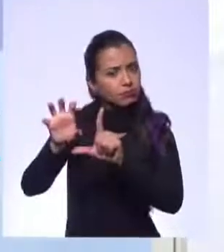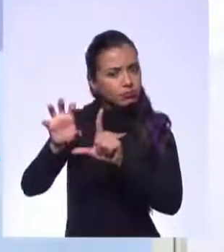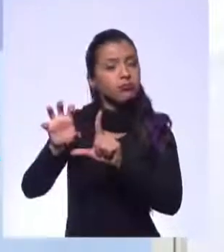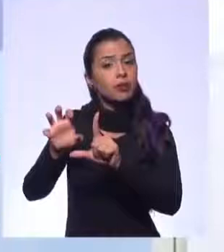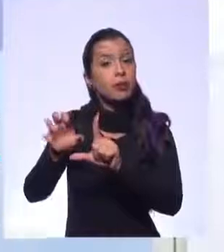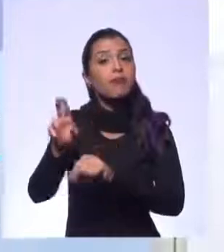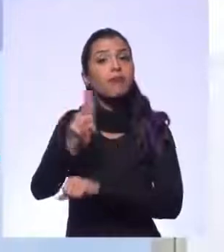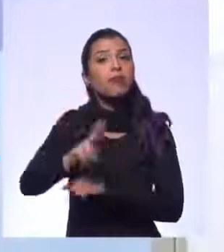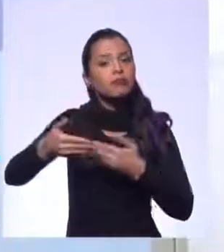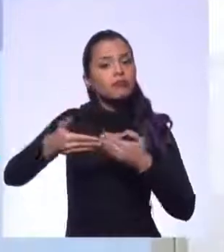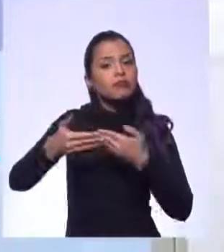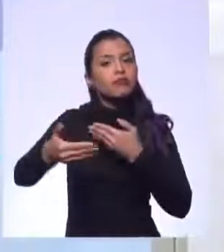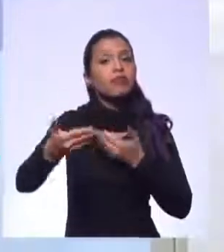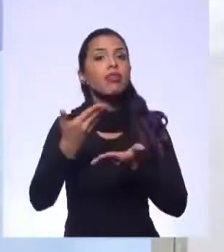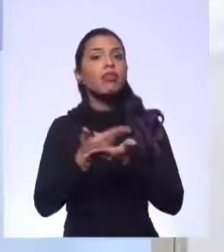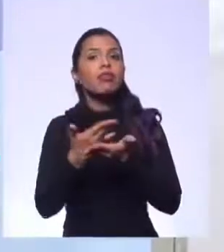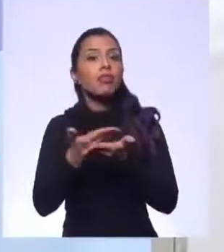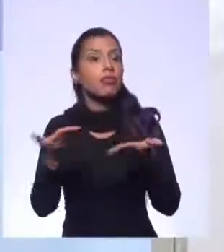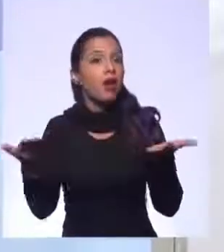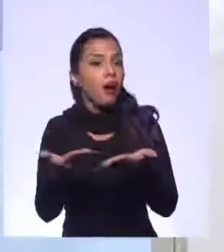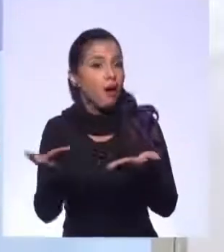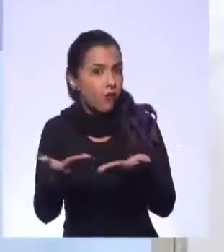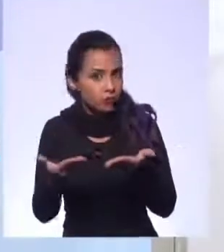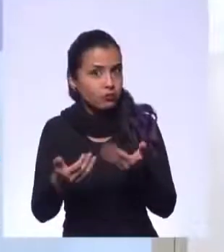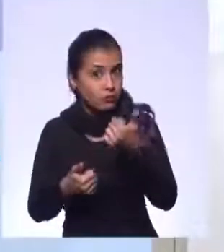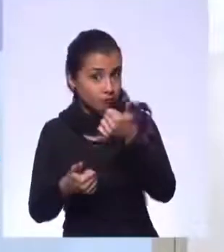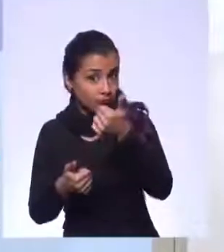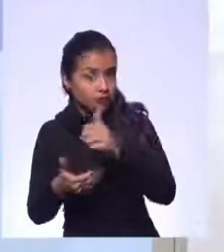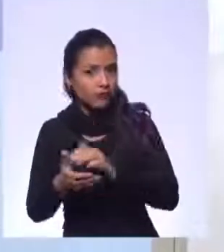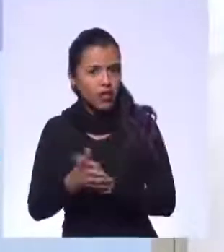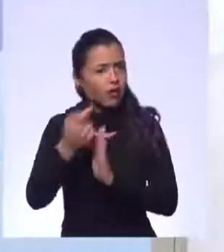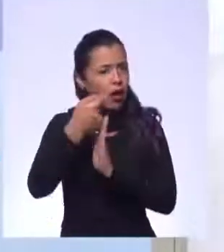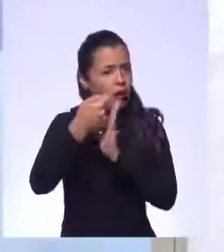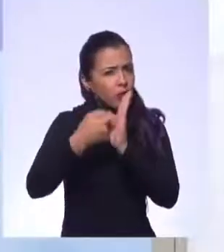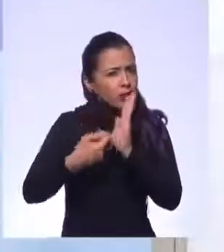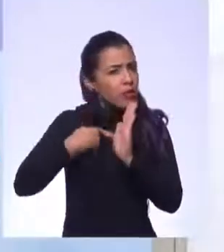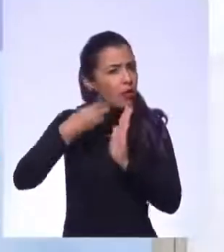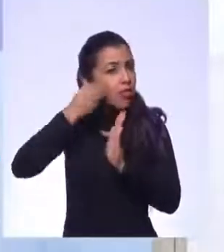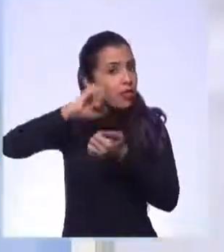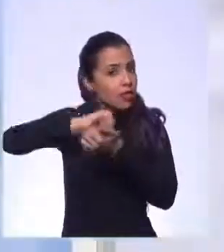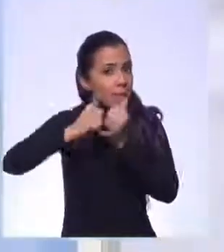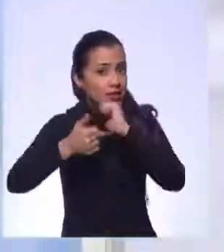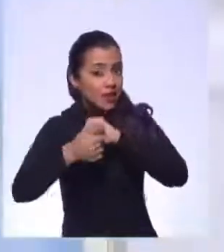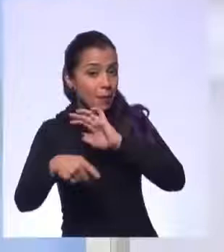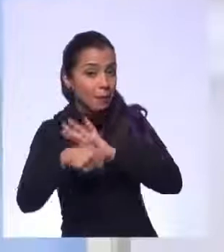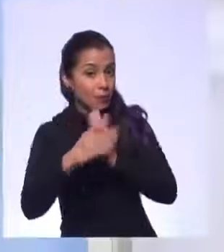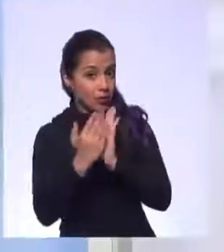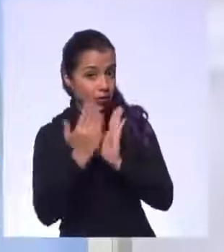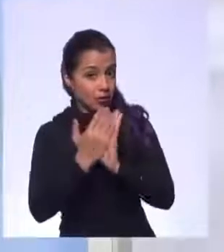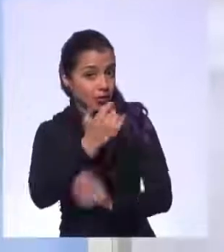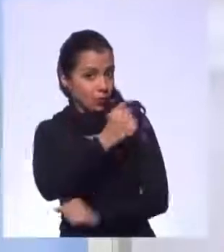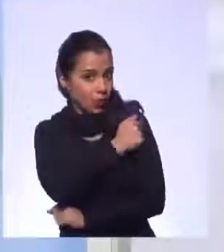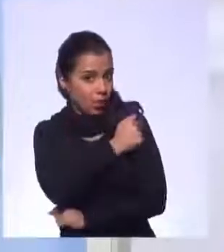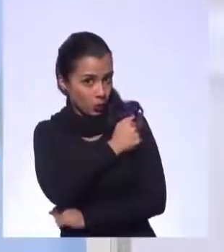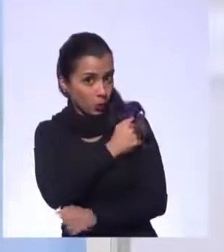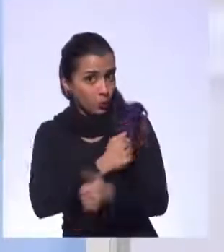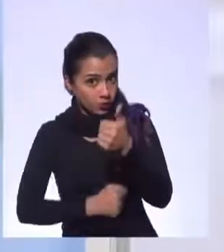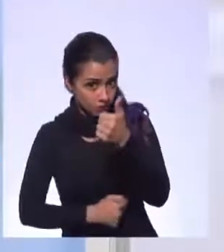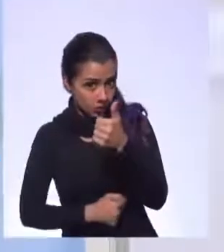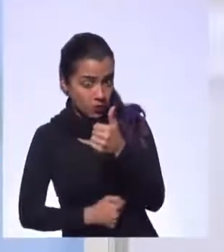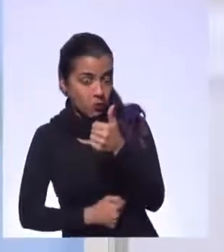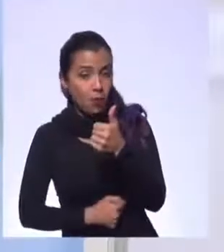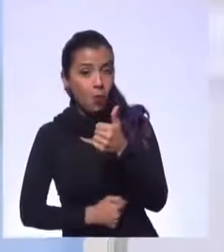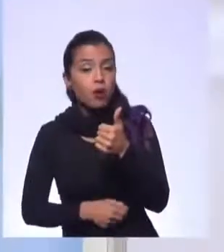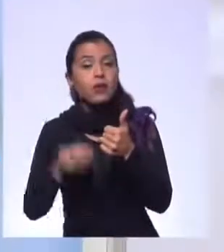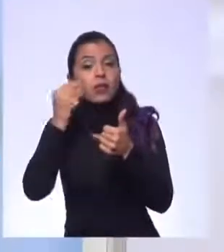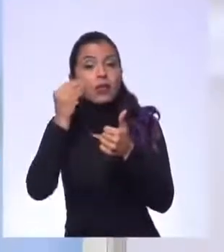utilizar ele na aula hoje, né? Não é um texto que eu adaptei do caderno do aluno, tá certo?